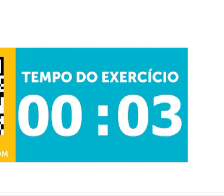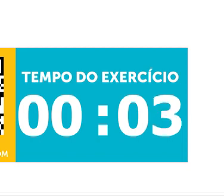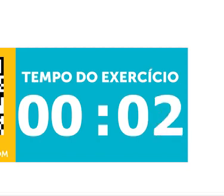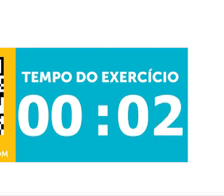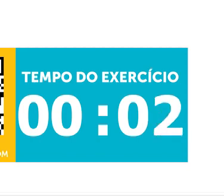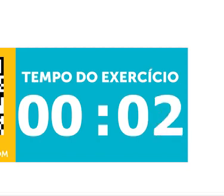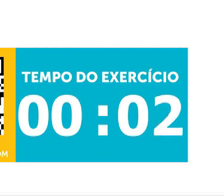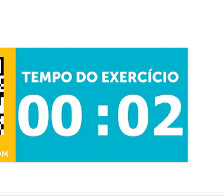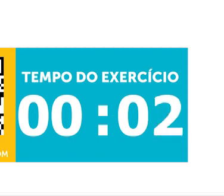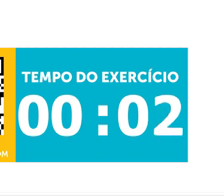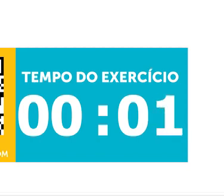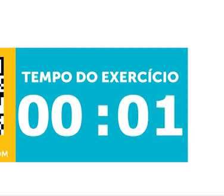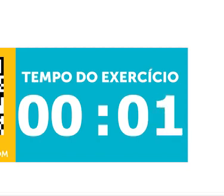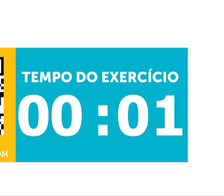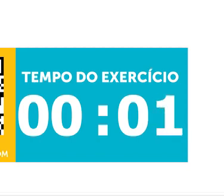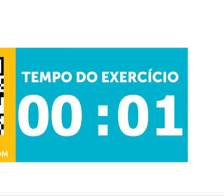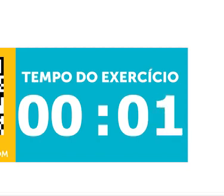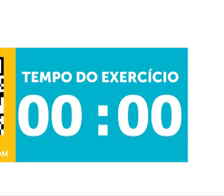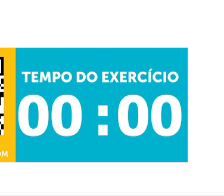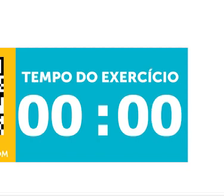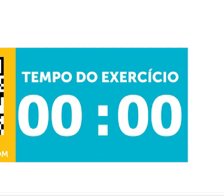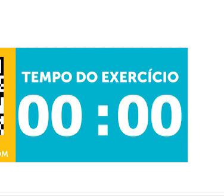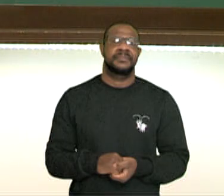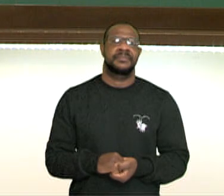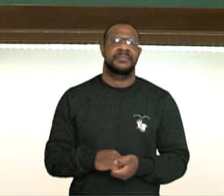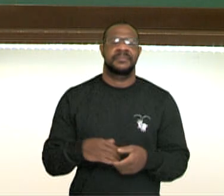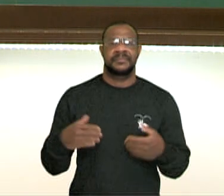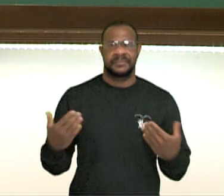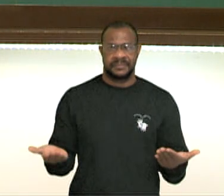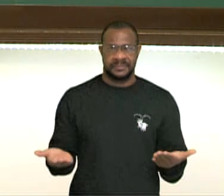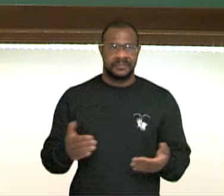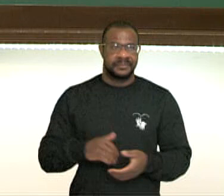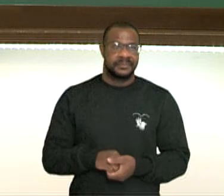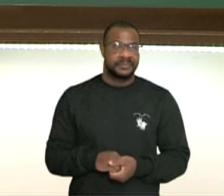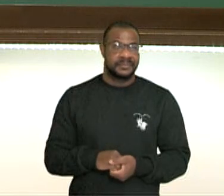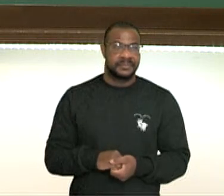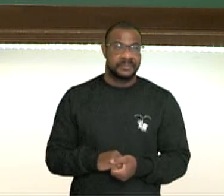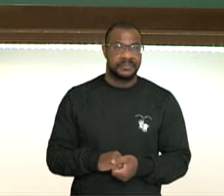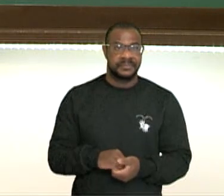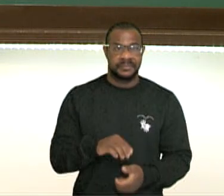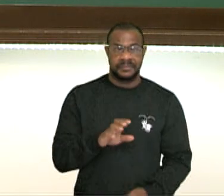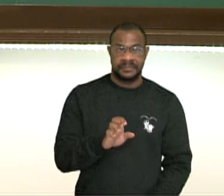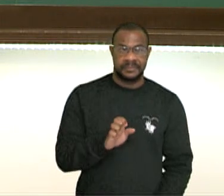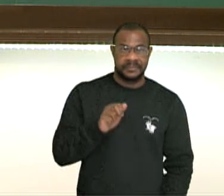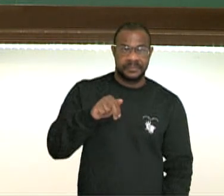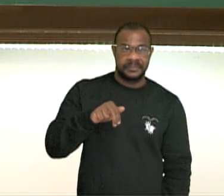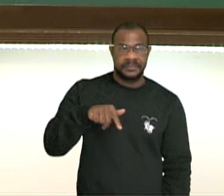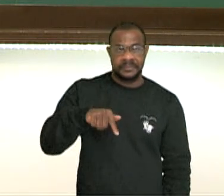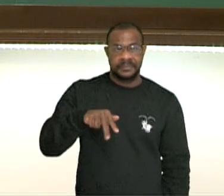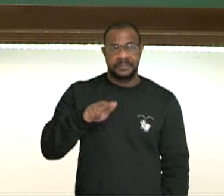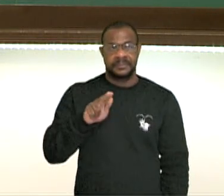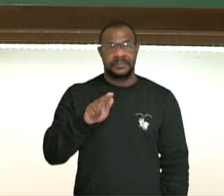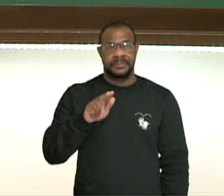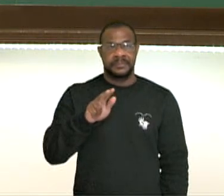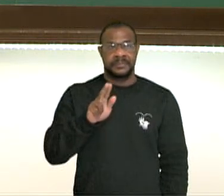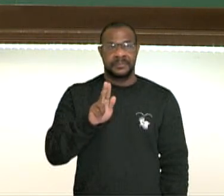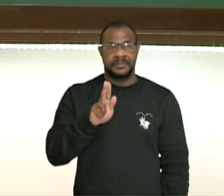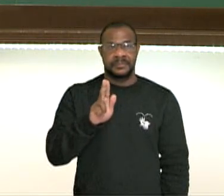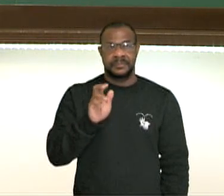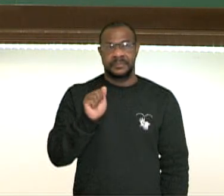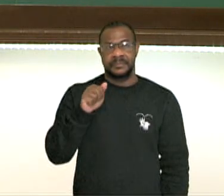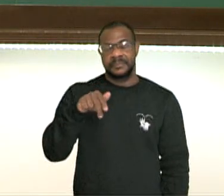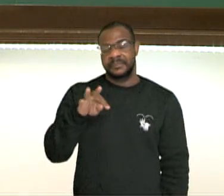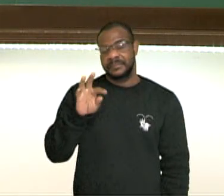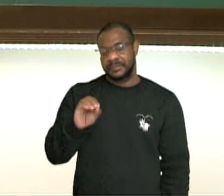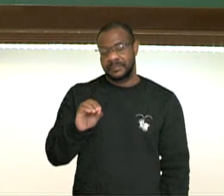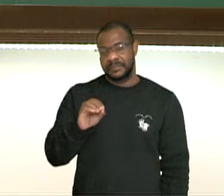Nesse caso, o enquanto, Ele vai estabelecer ali uma relação